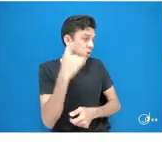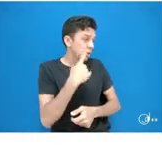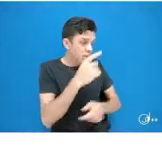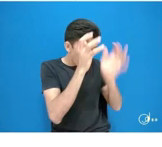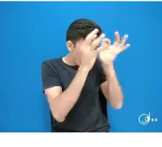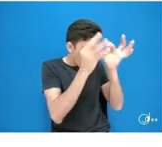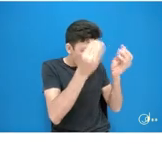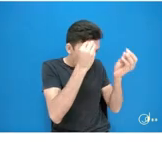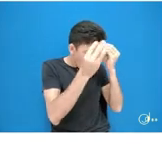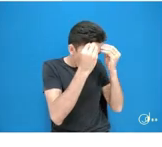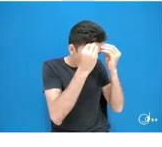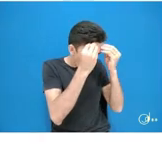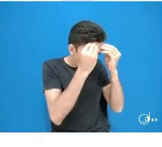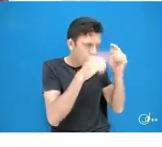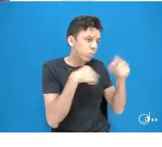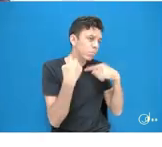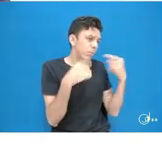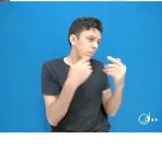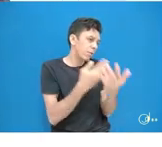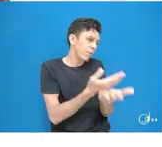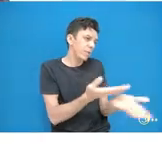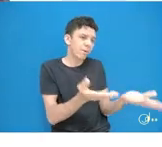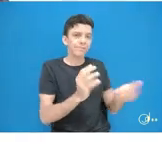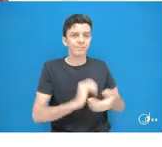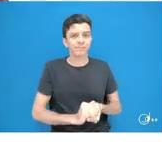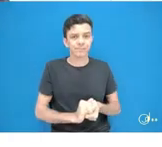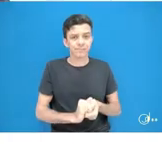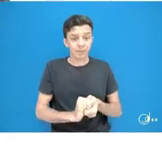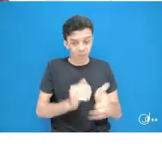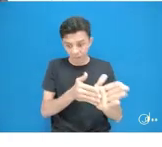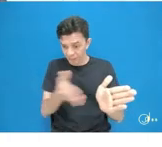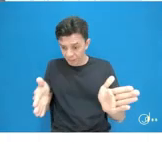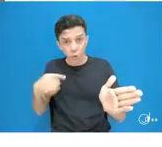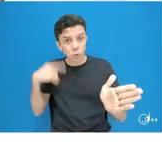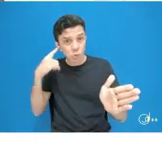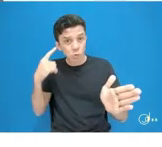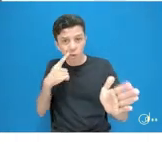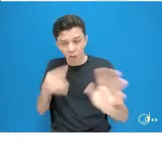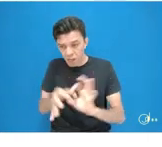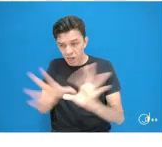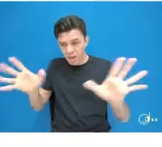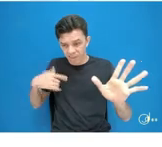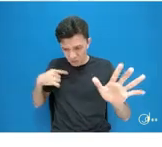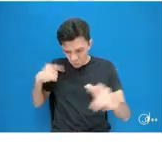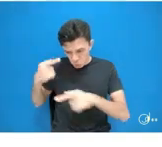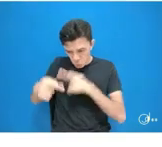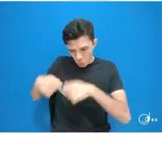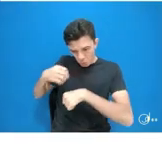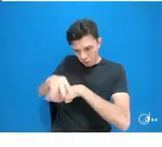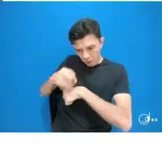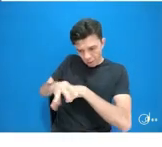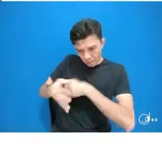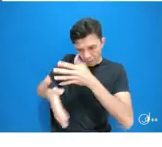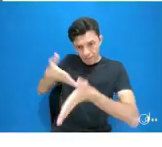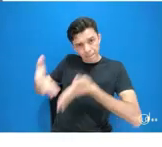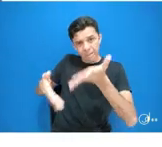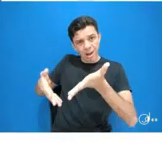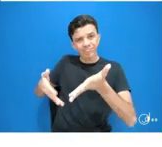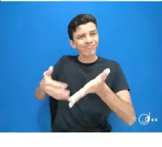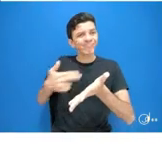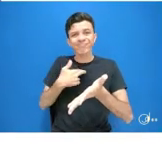na memória dos surdos que já morreram. Os surdos não tinham liberdade de transmitir o que quer que fosse para outros surdos